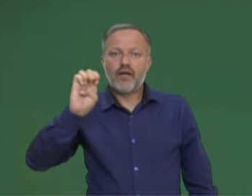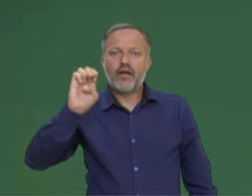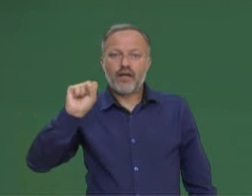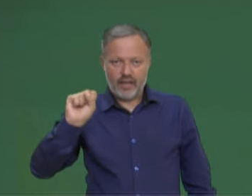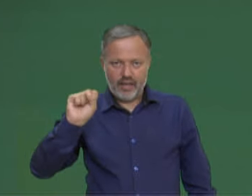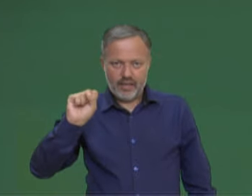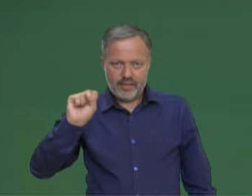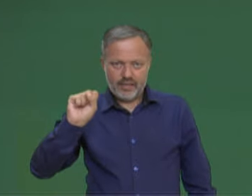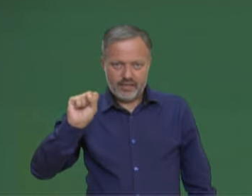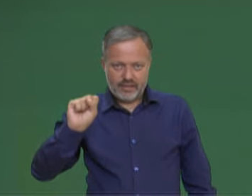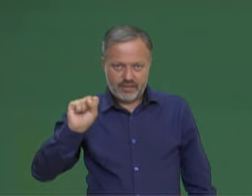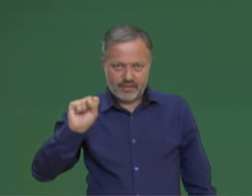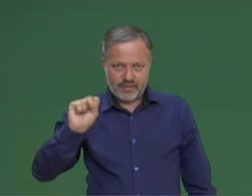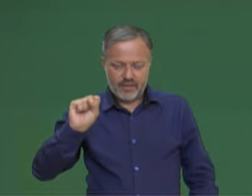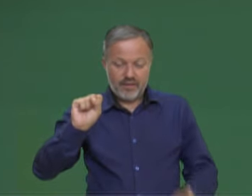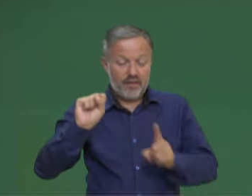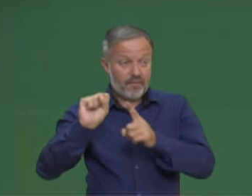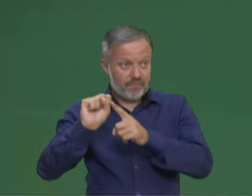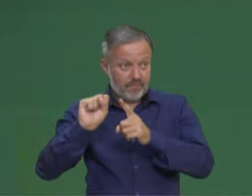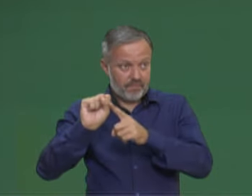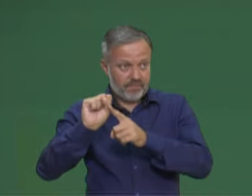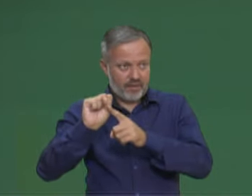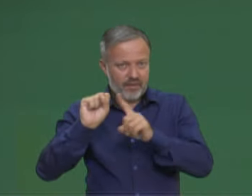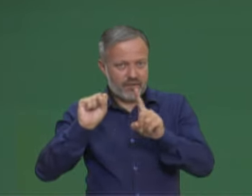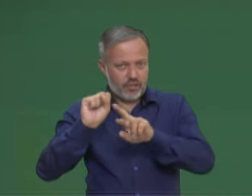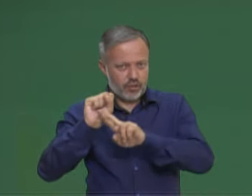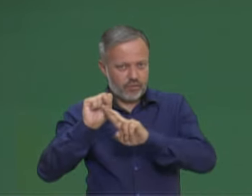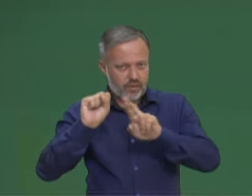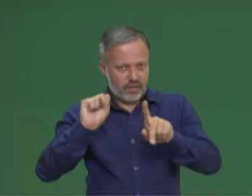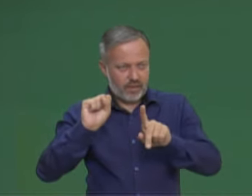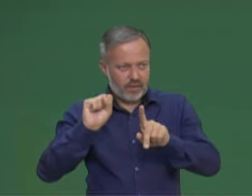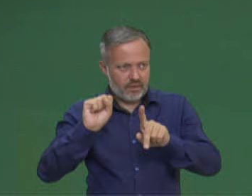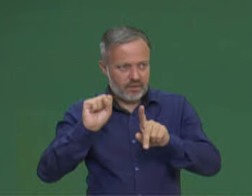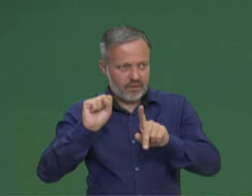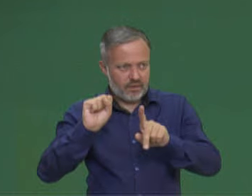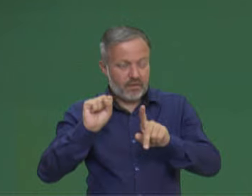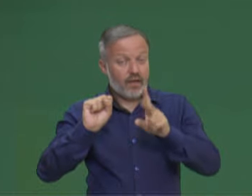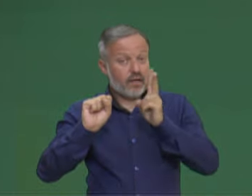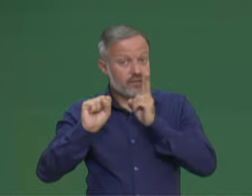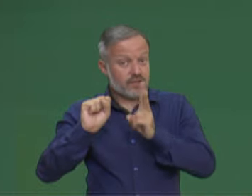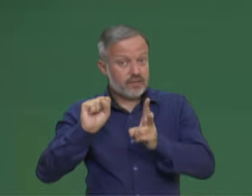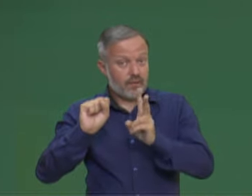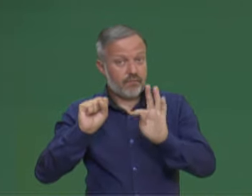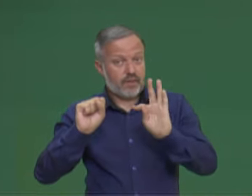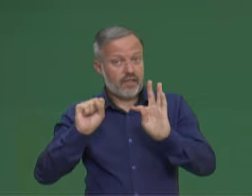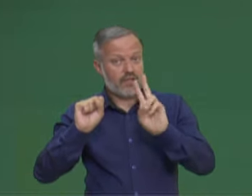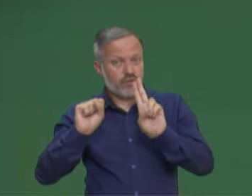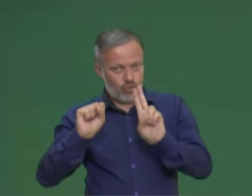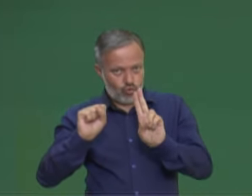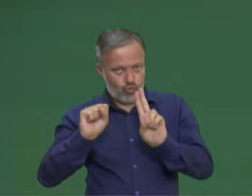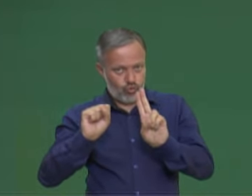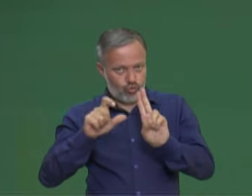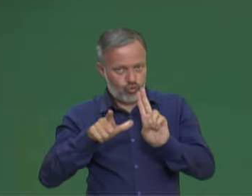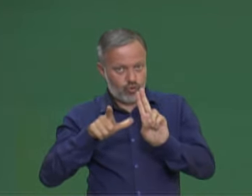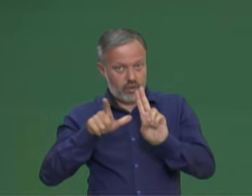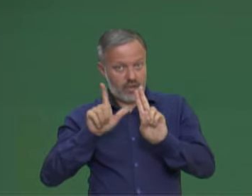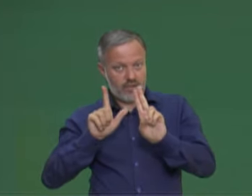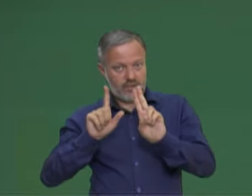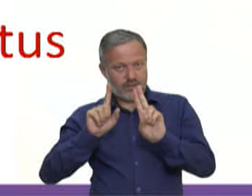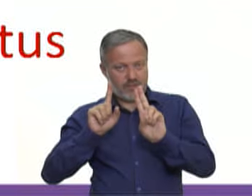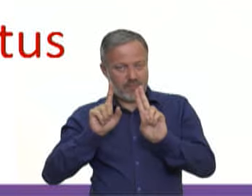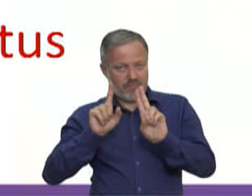entre ele e a terceira pessoa do singular, ele e elha, é que no tu sempre terá o S, tá?